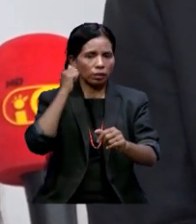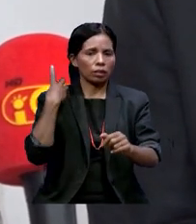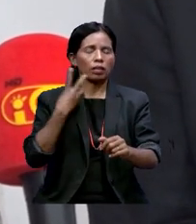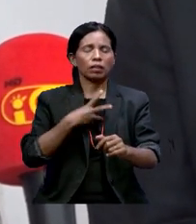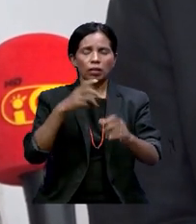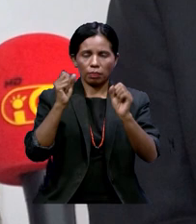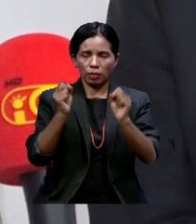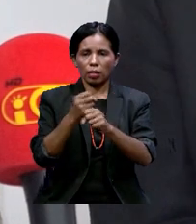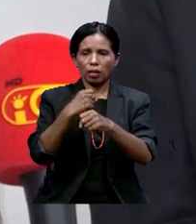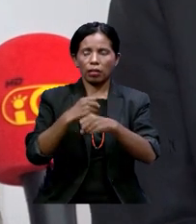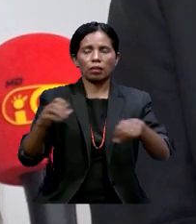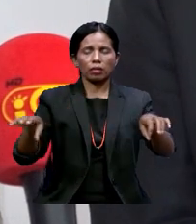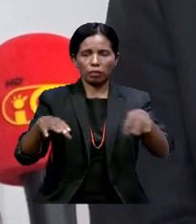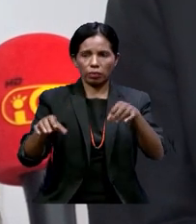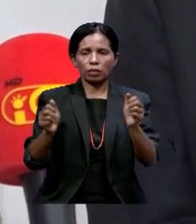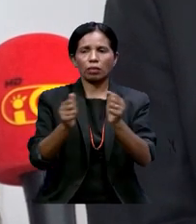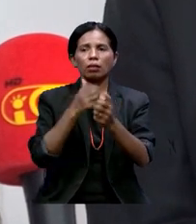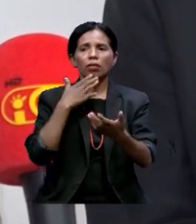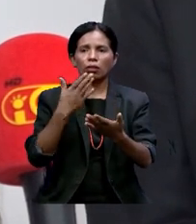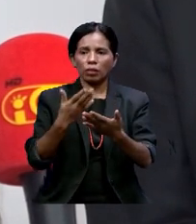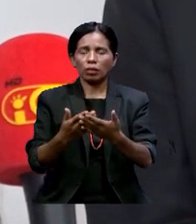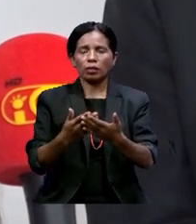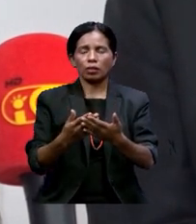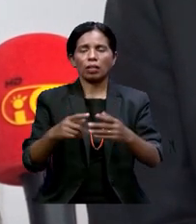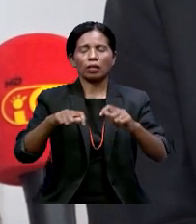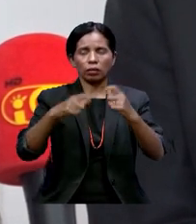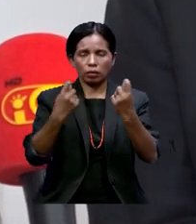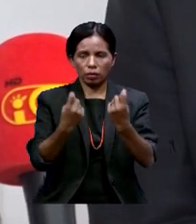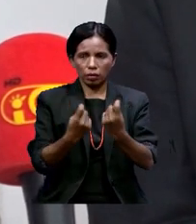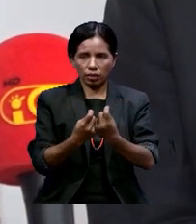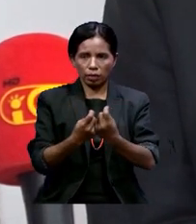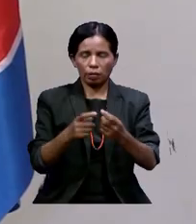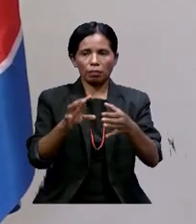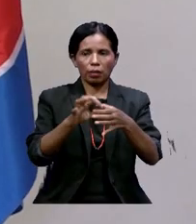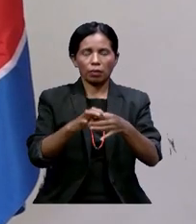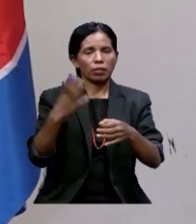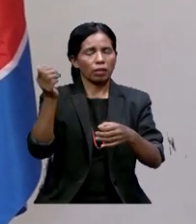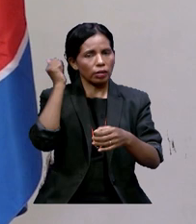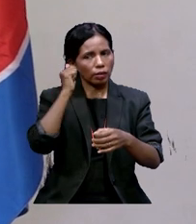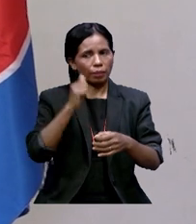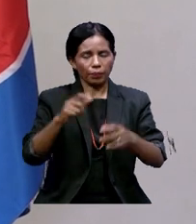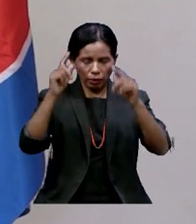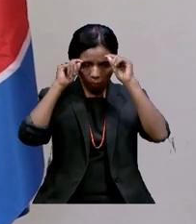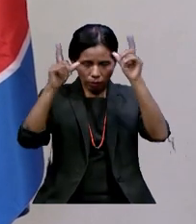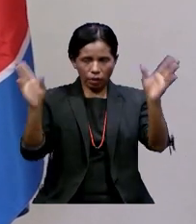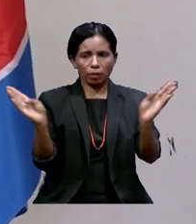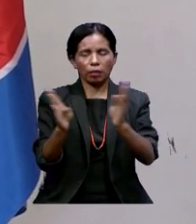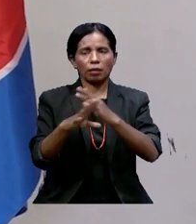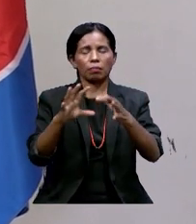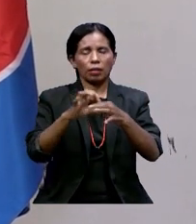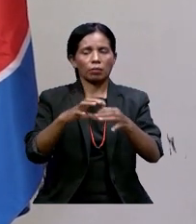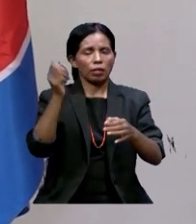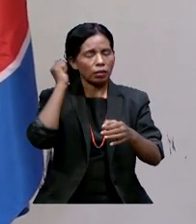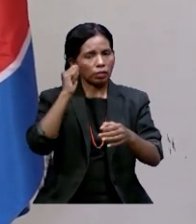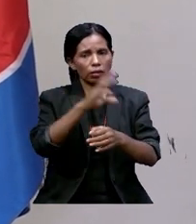lá halau serviço nene dia cliu nessa team member e a ASEAN Timor-Leste sai membro observador organização